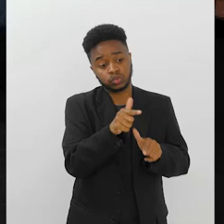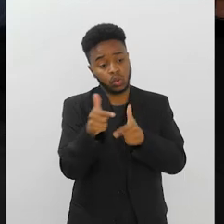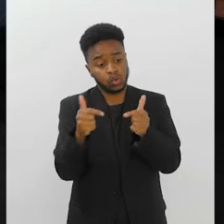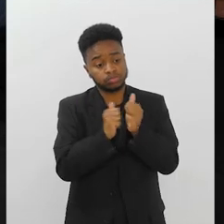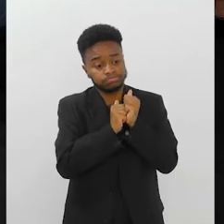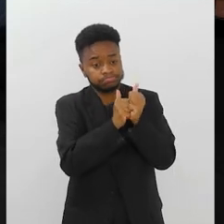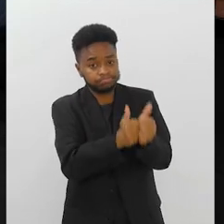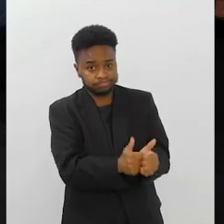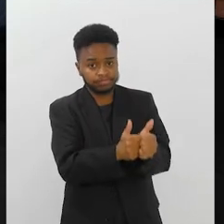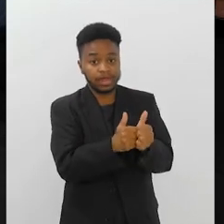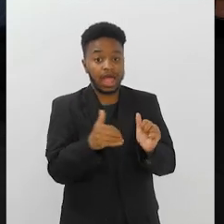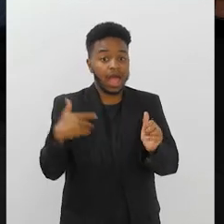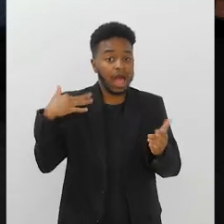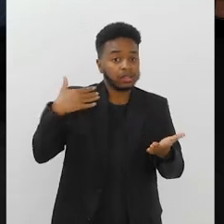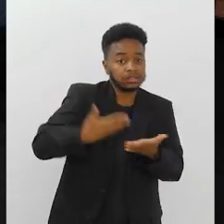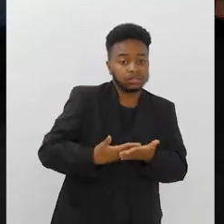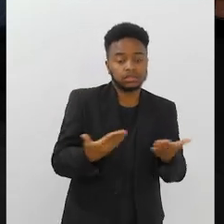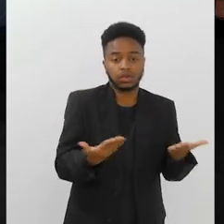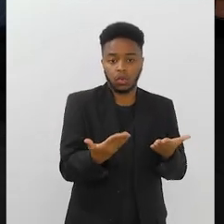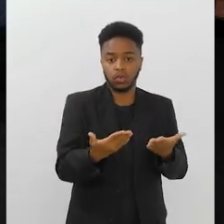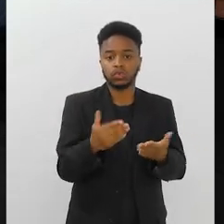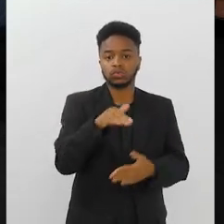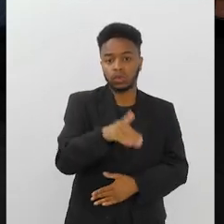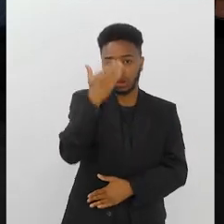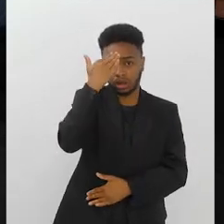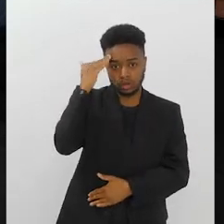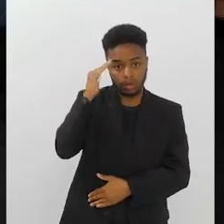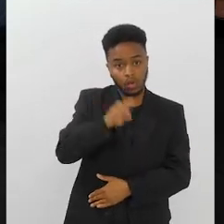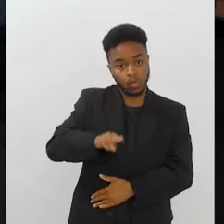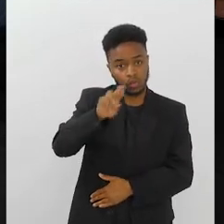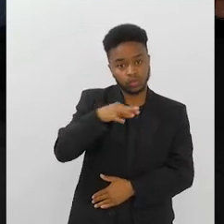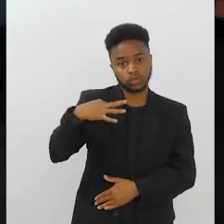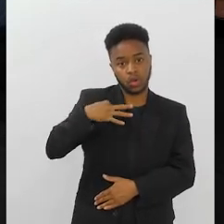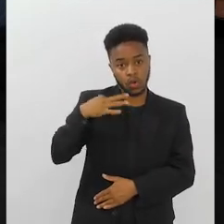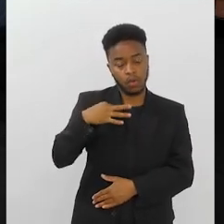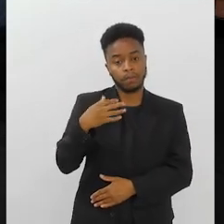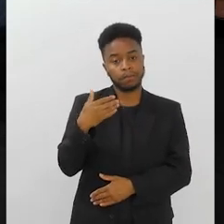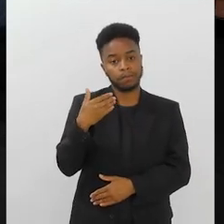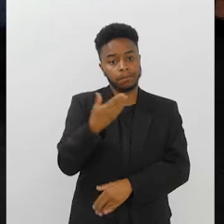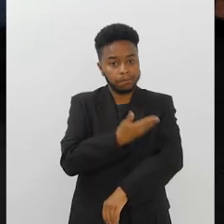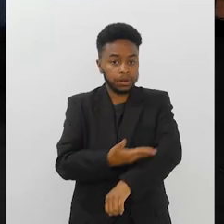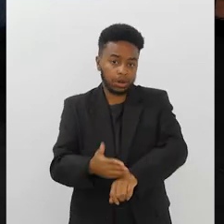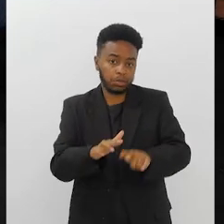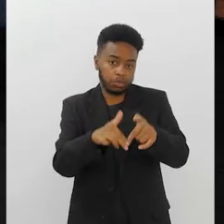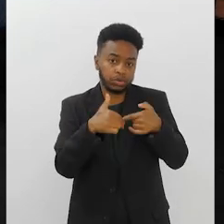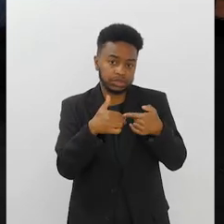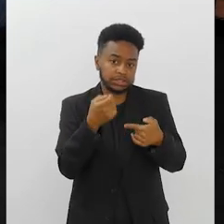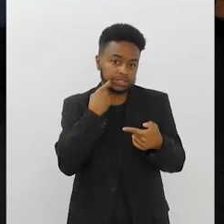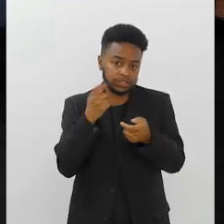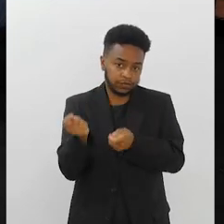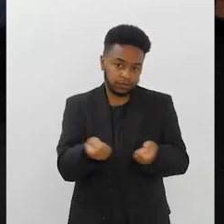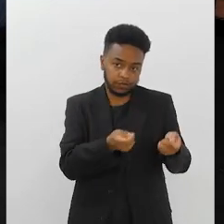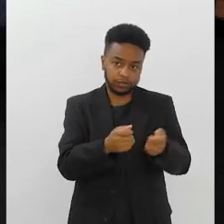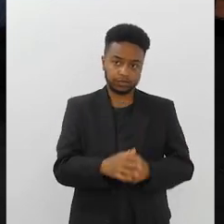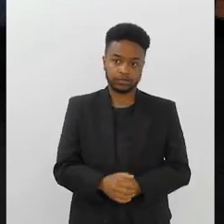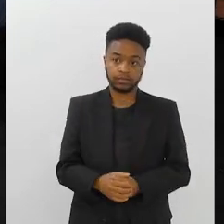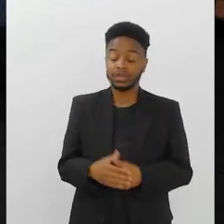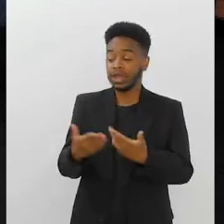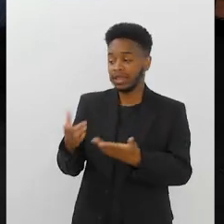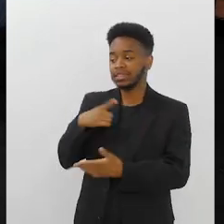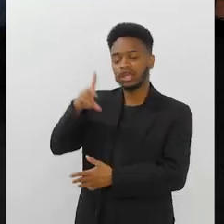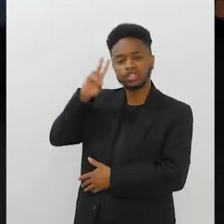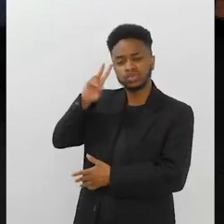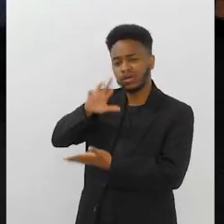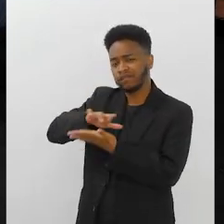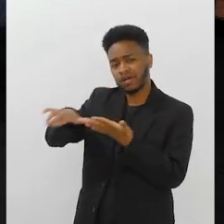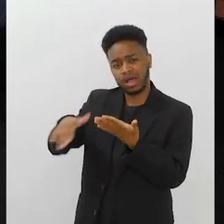passaram a acompanhar e até hoje no candom BL usa a roupa branca a gente tem várias versões sobre isso